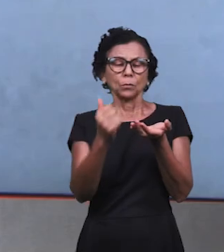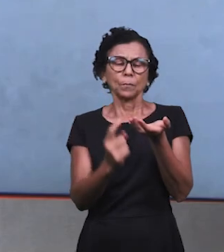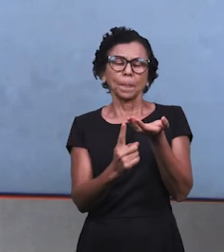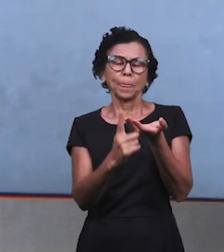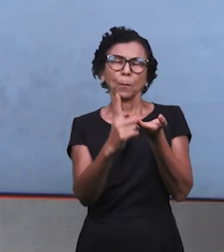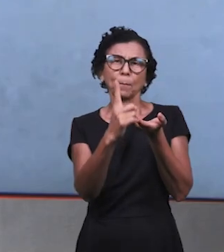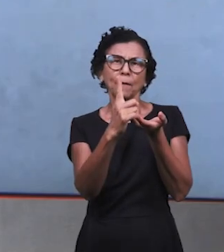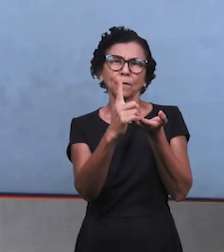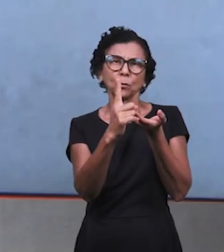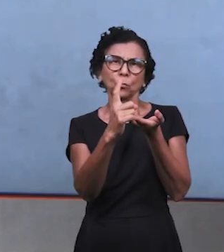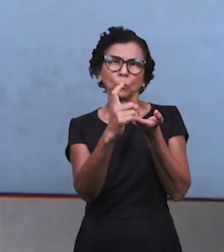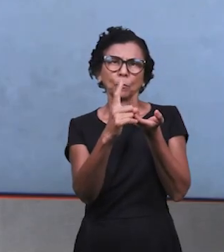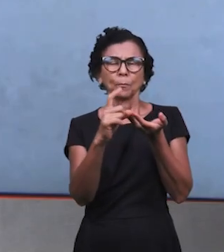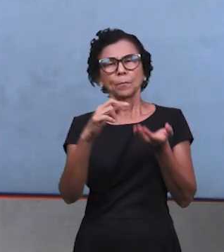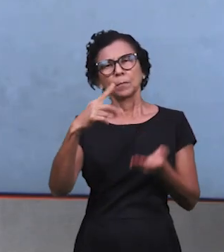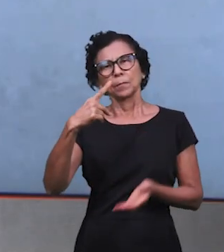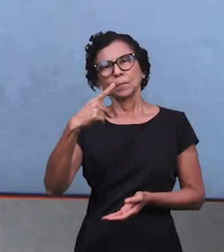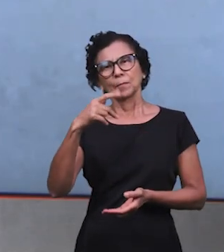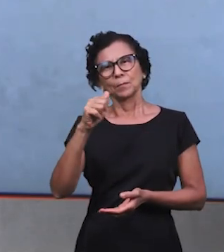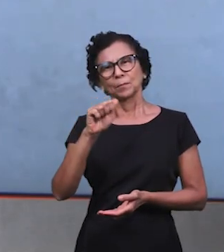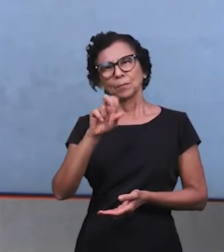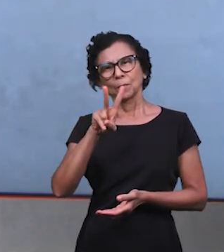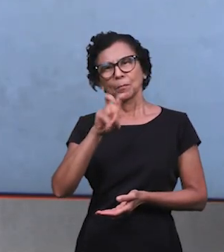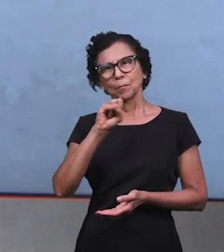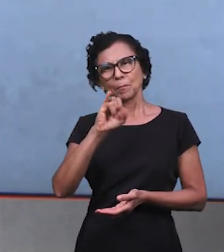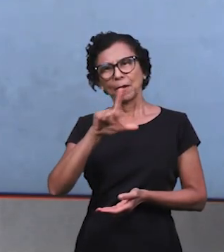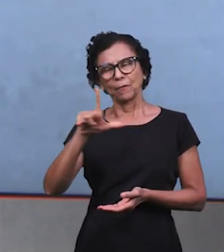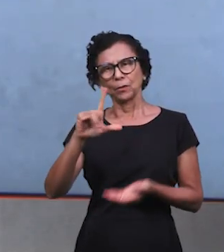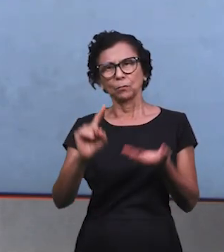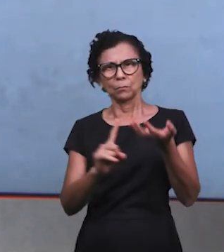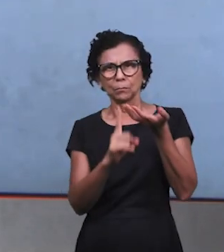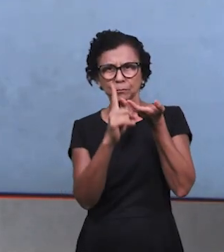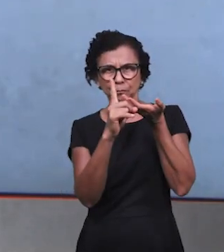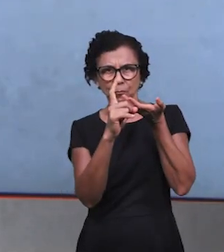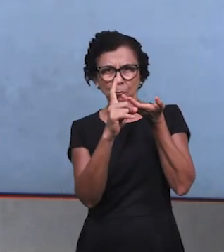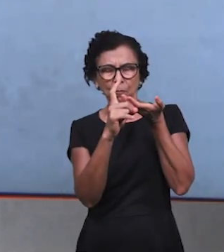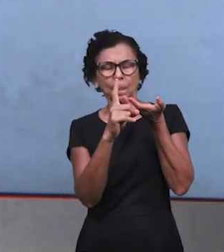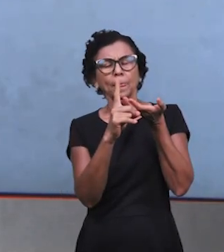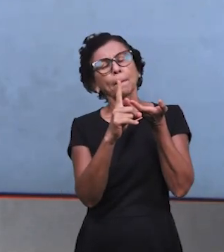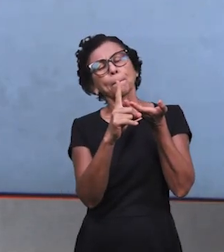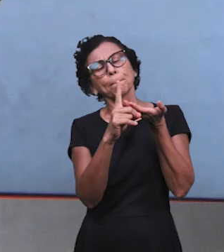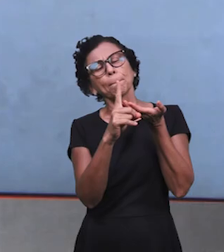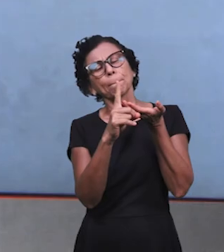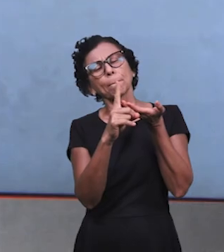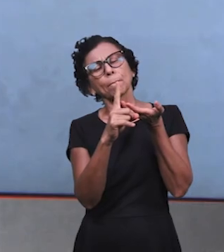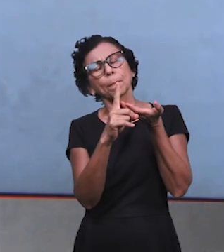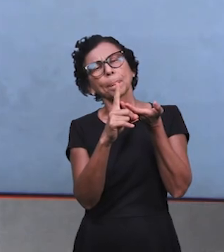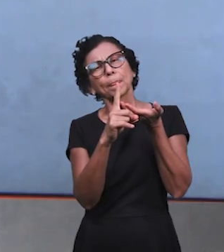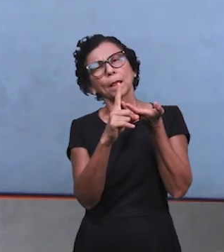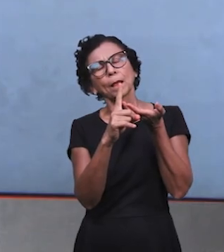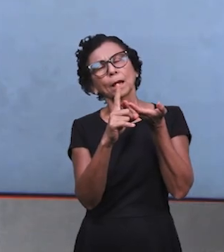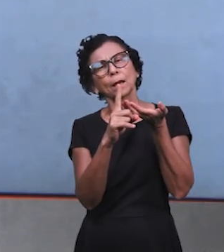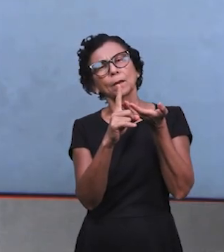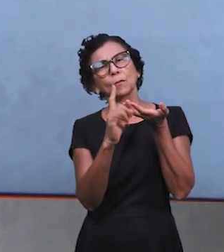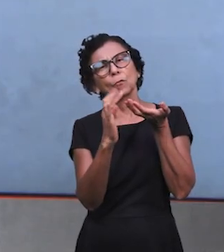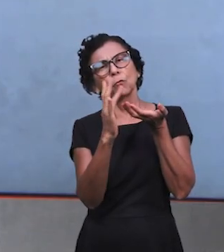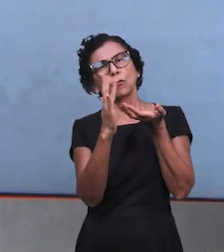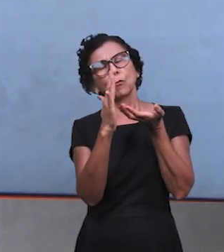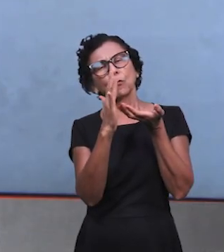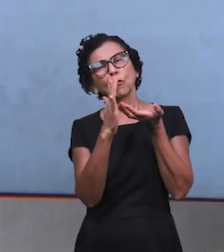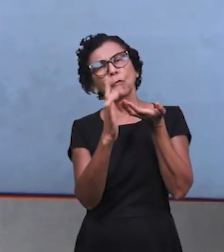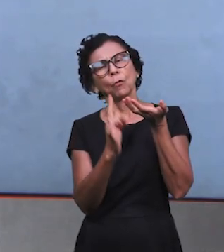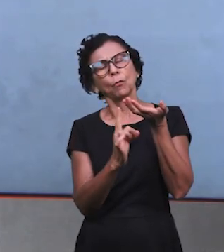consome todo o pavio. O pavio não consegue sustentar o fogo. Mas quando a gente coloca o óleo vai formar, de uma